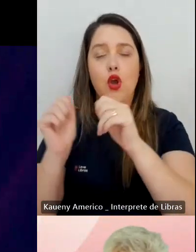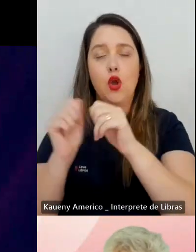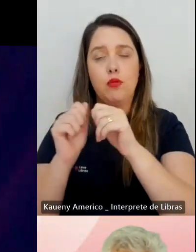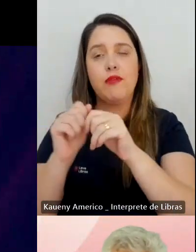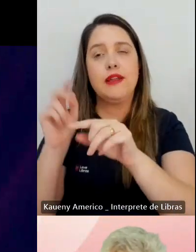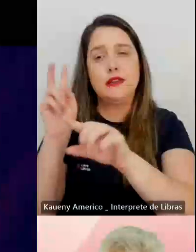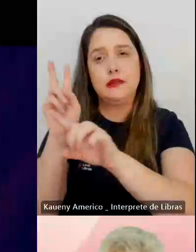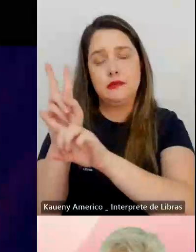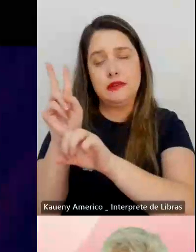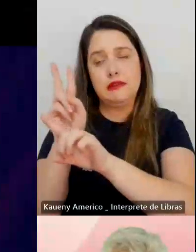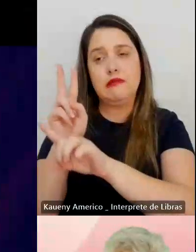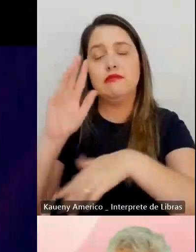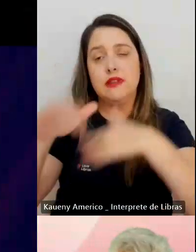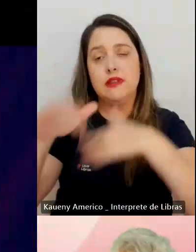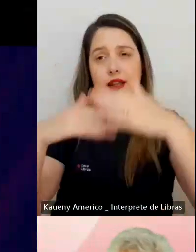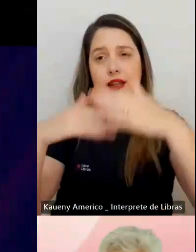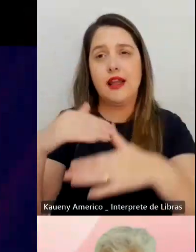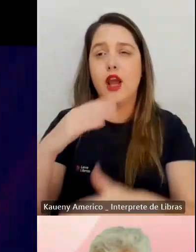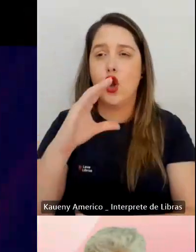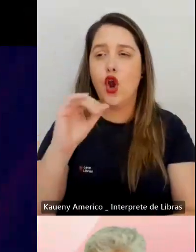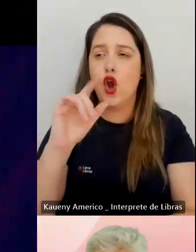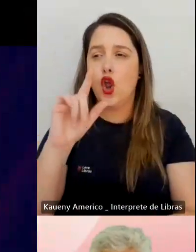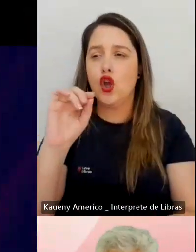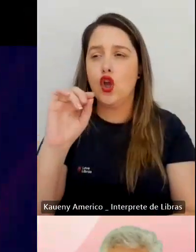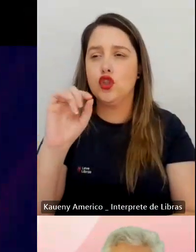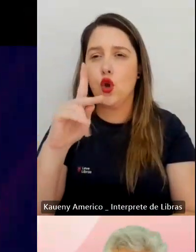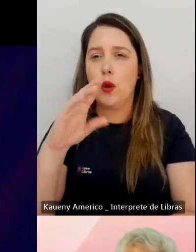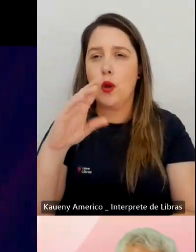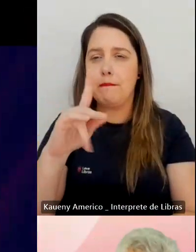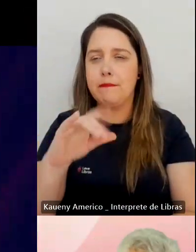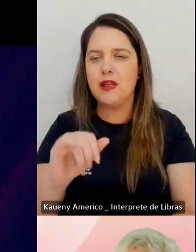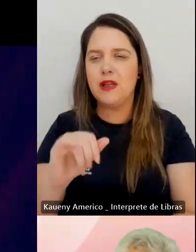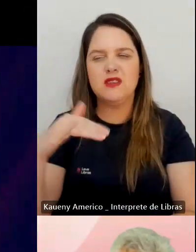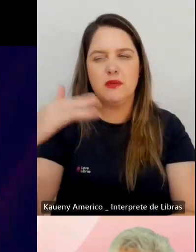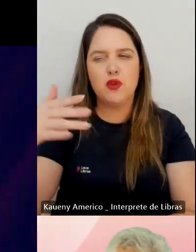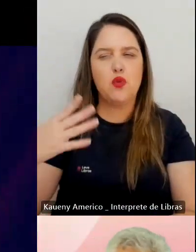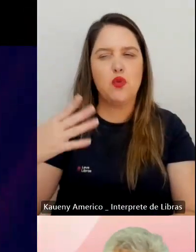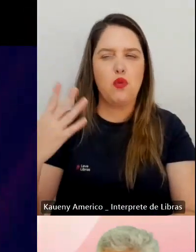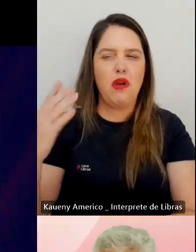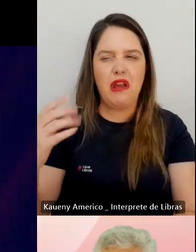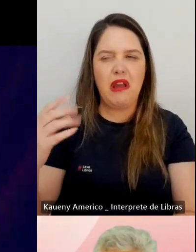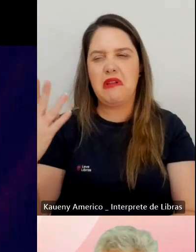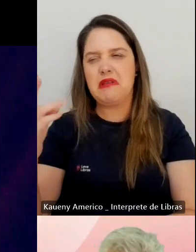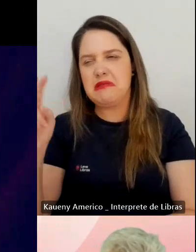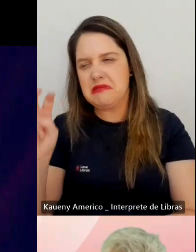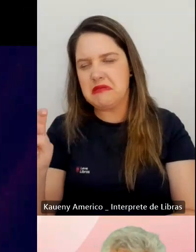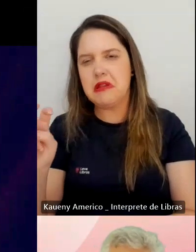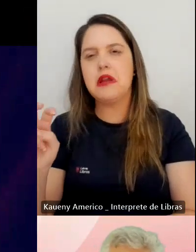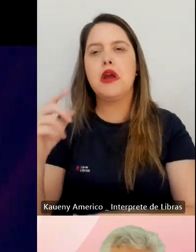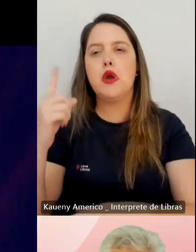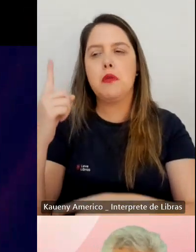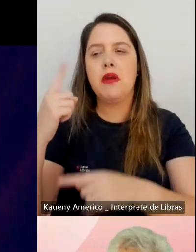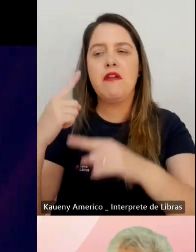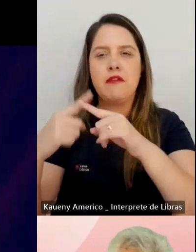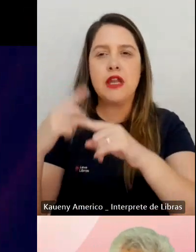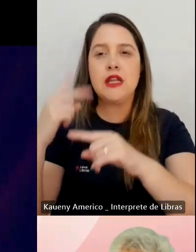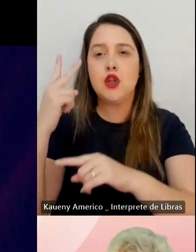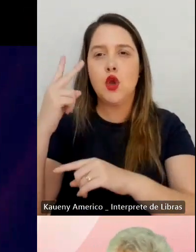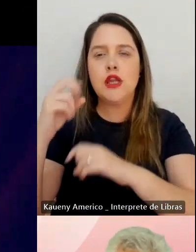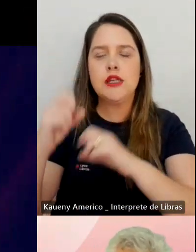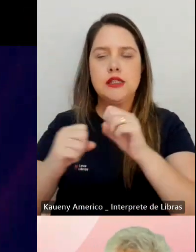Através da colonoscopia. Então, hoje, a partir de 40, 45 anos também, a colonoscopia uma vez a cada 2 anos, e conforme a